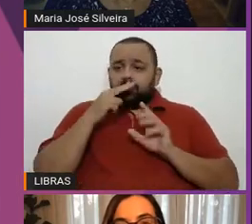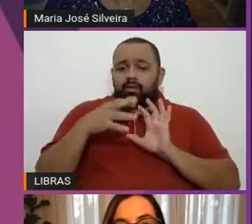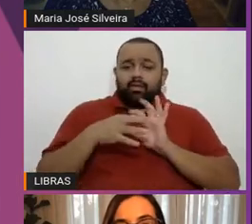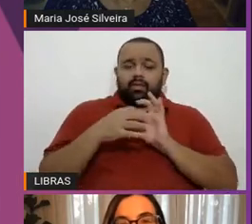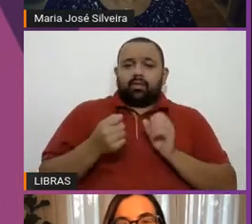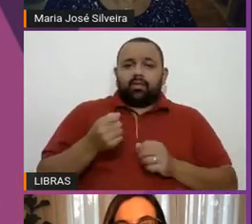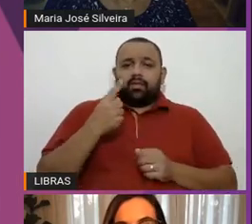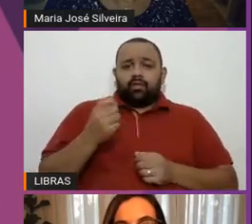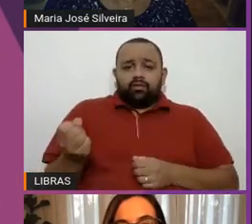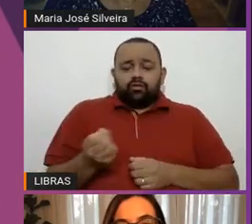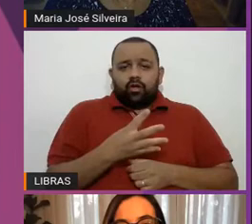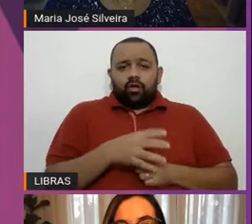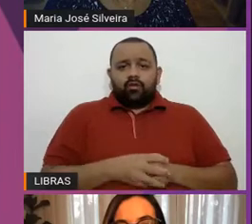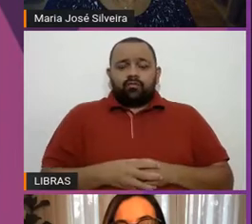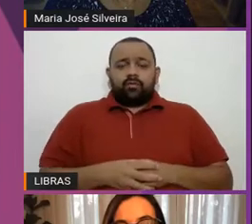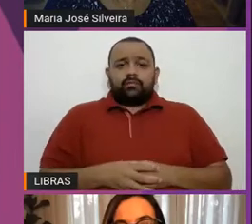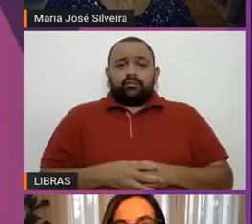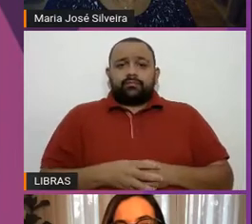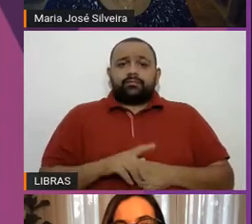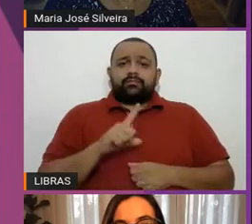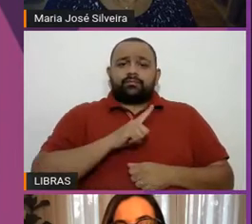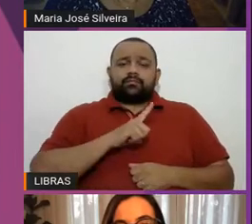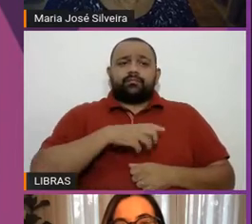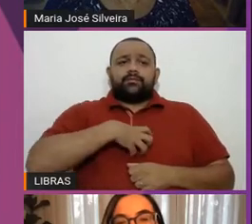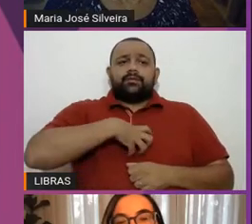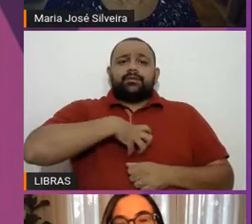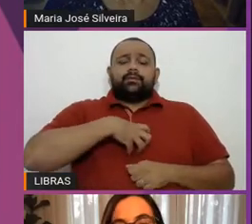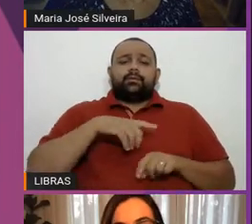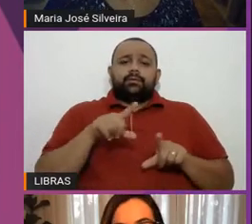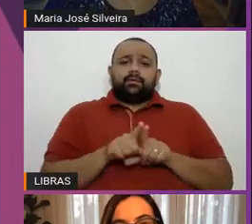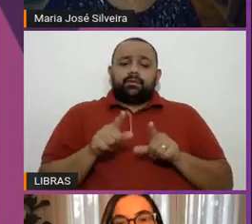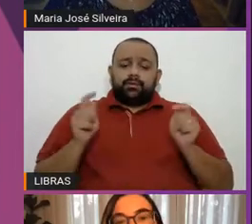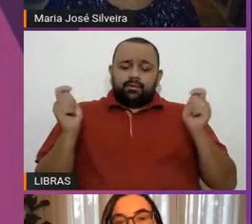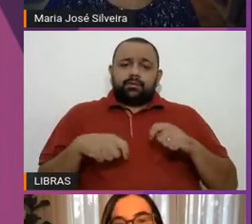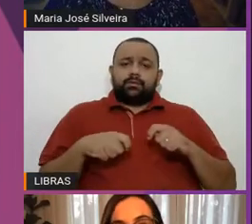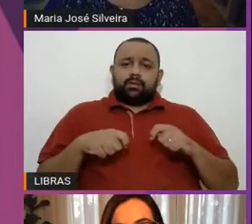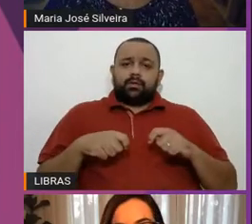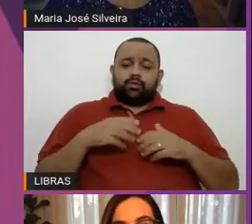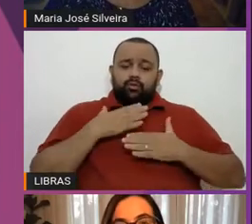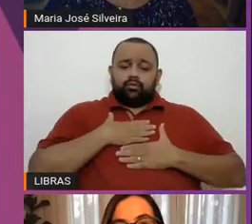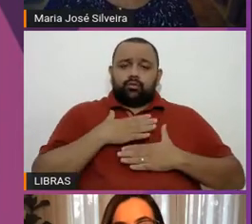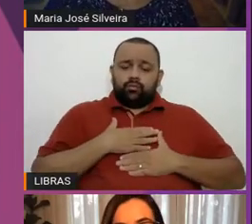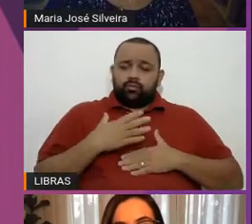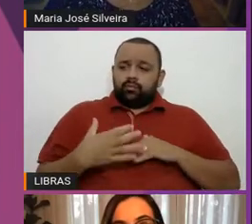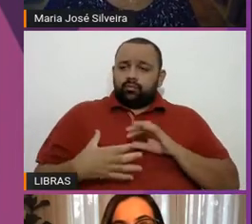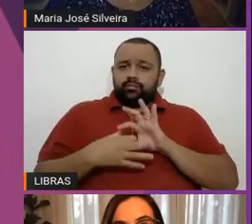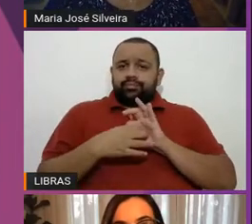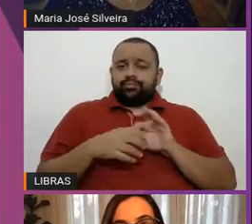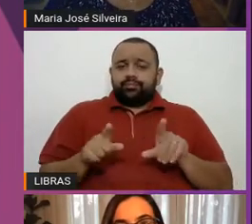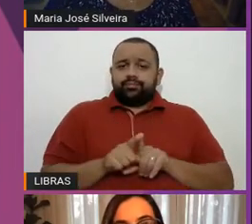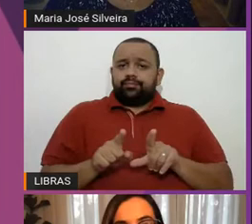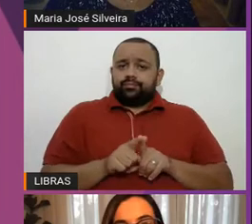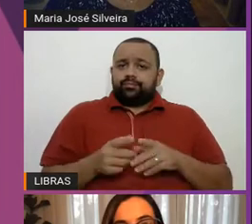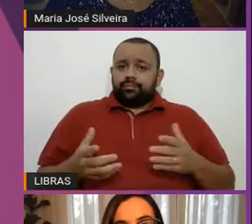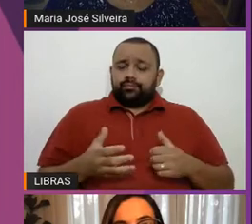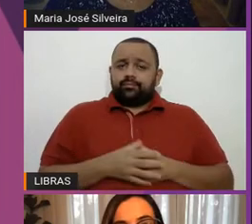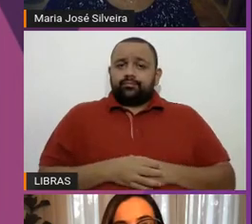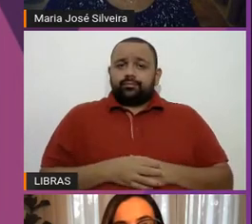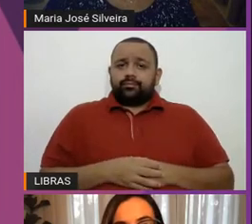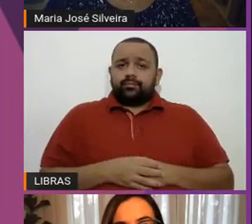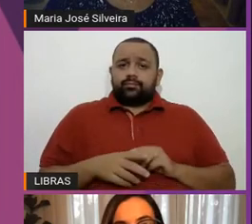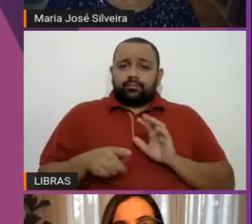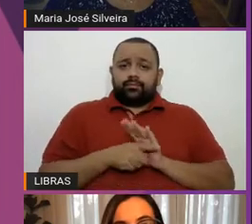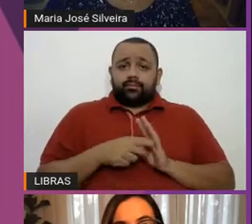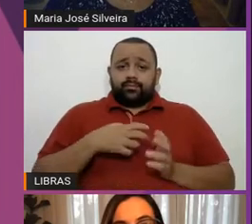estranha nova que tem uma o que causa que conversa com corpo é com isso no